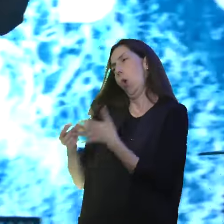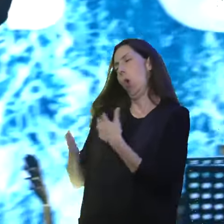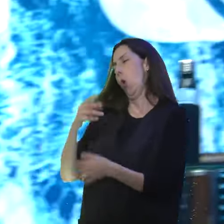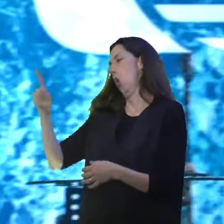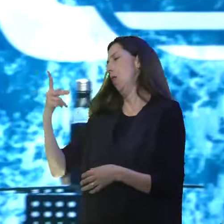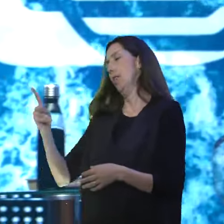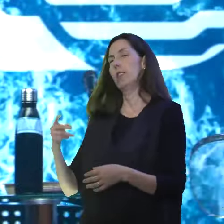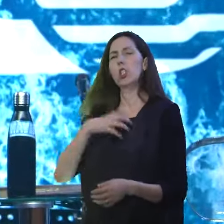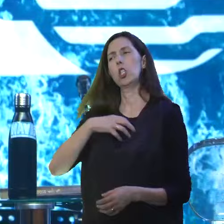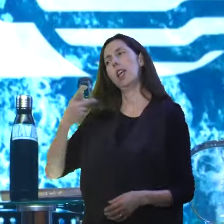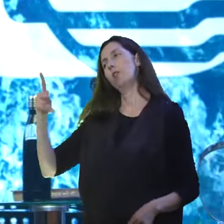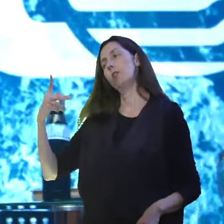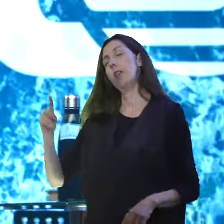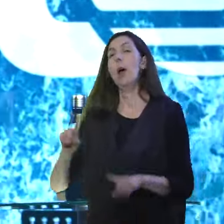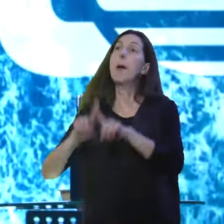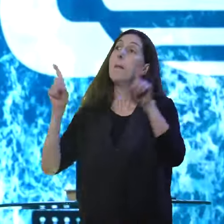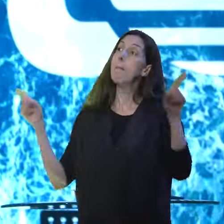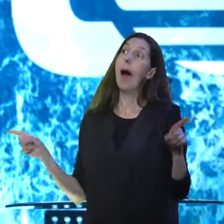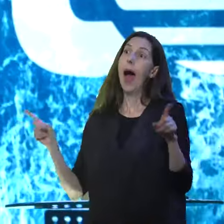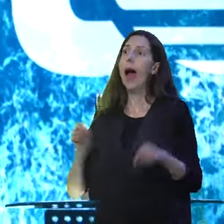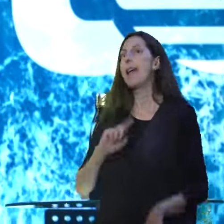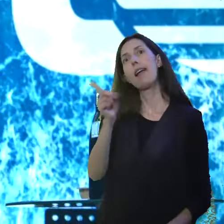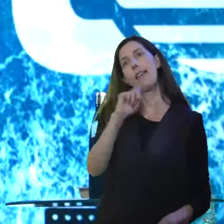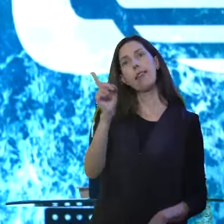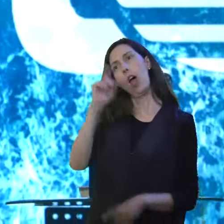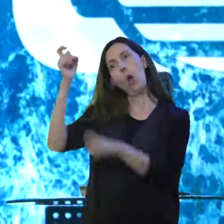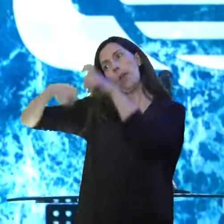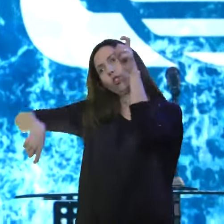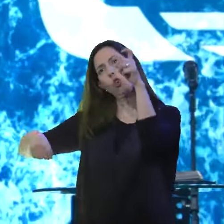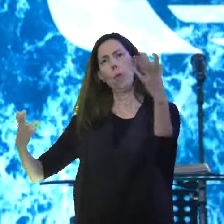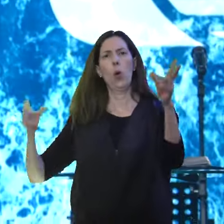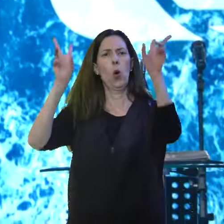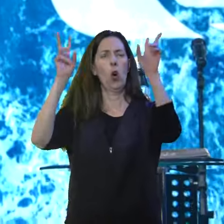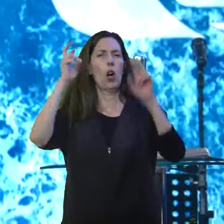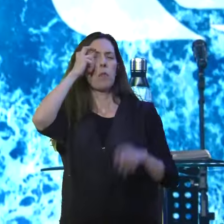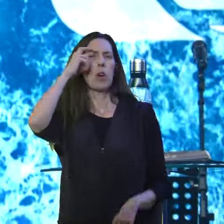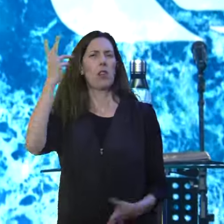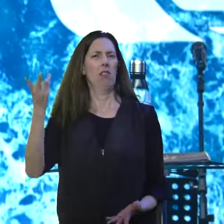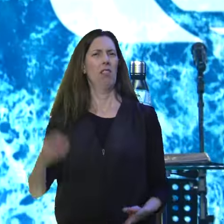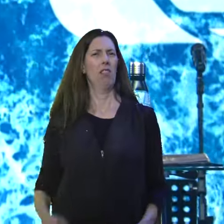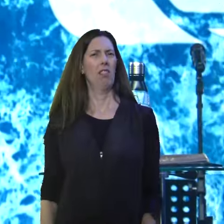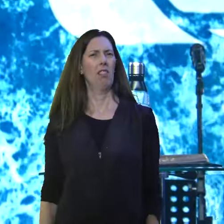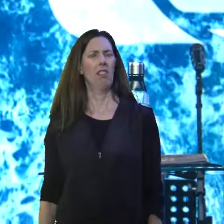mas não a cultura do estupro. Que hipocrisia!